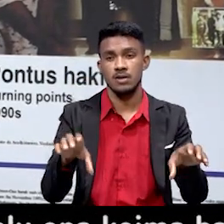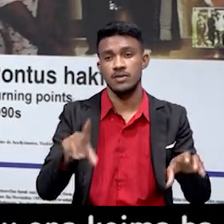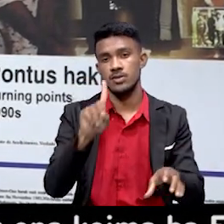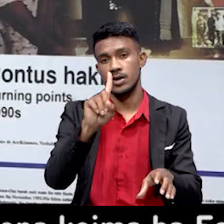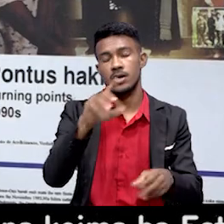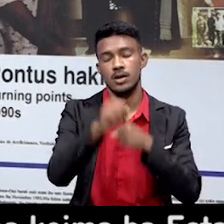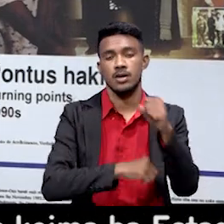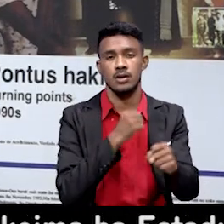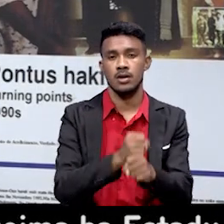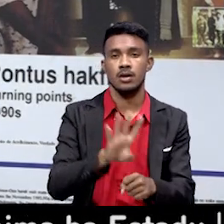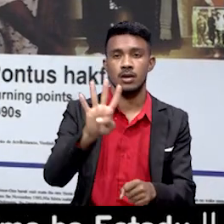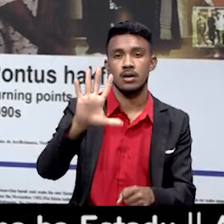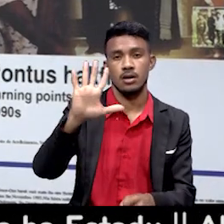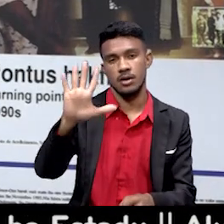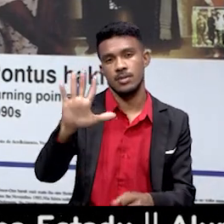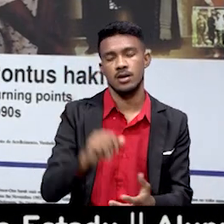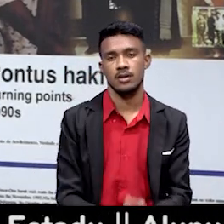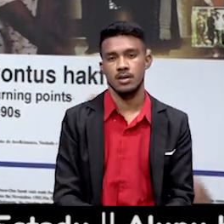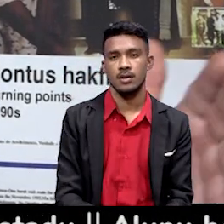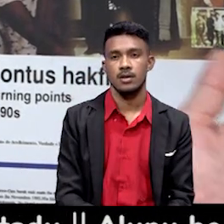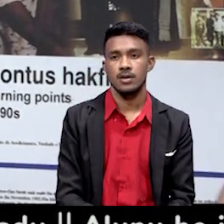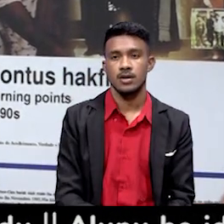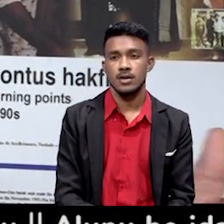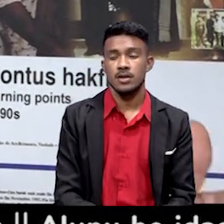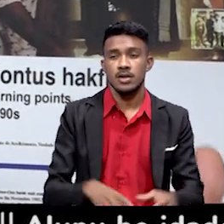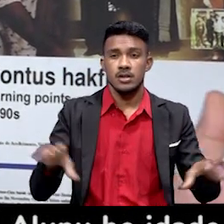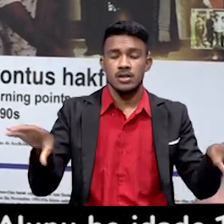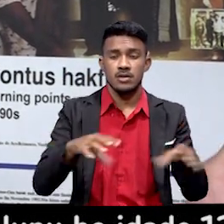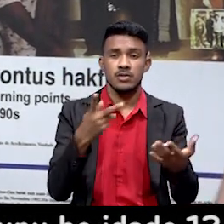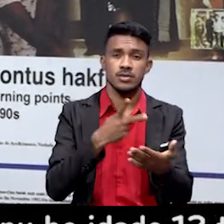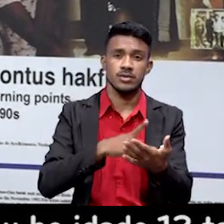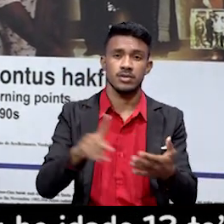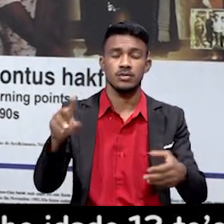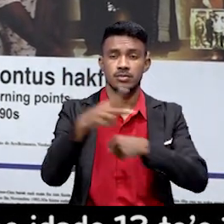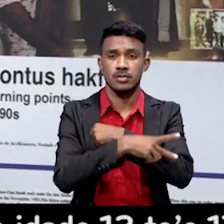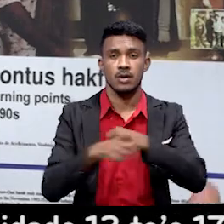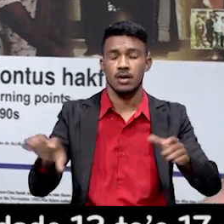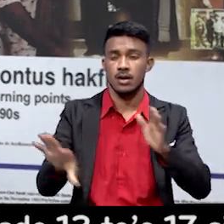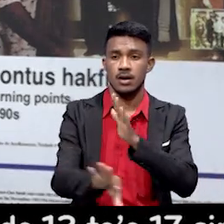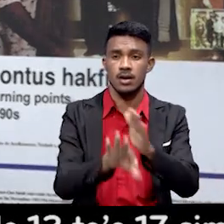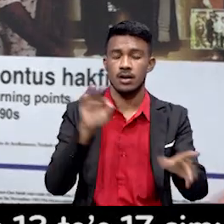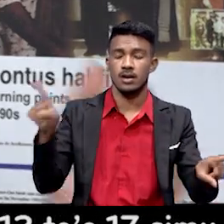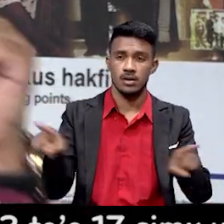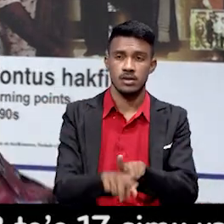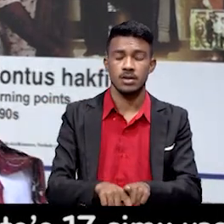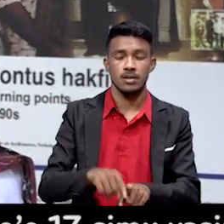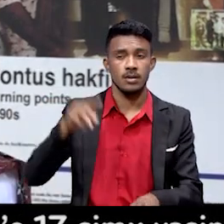Tina Hartina Lima de pensão vitalícia, o vencimento do retorno do ministro, canuta